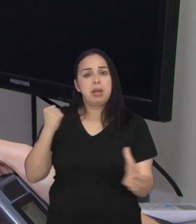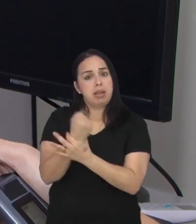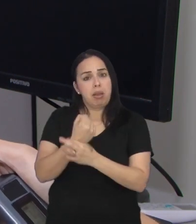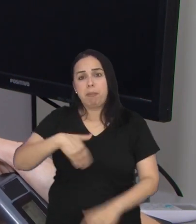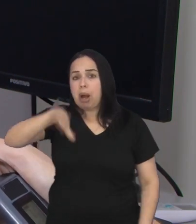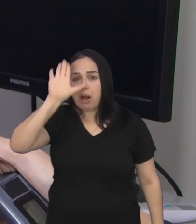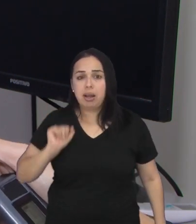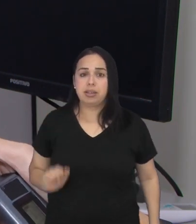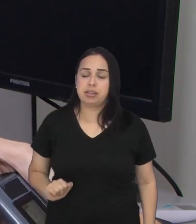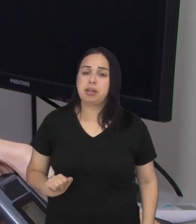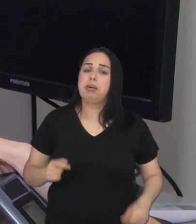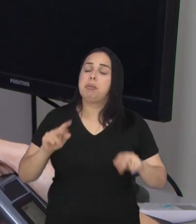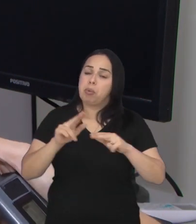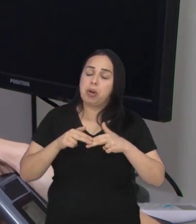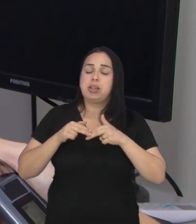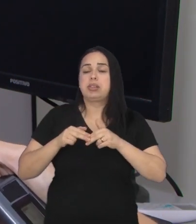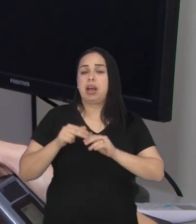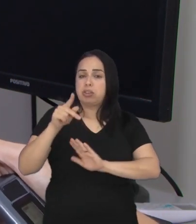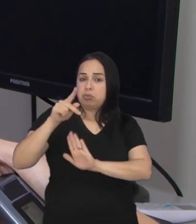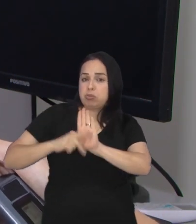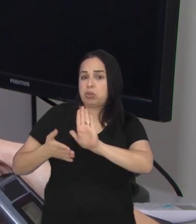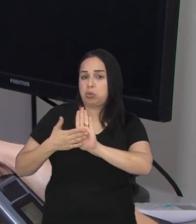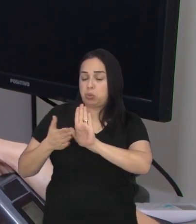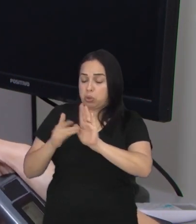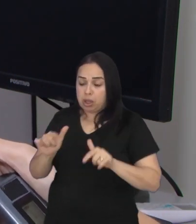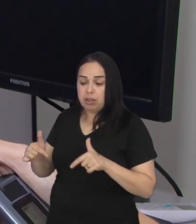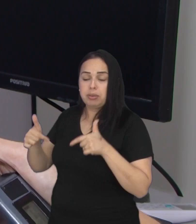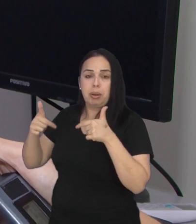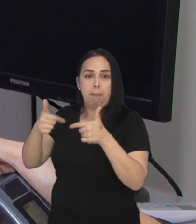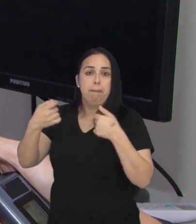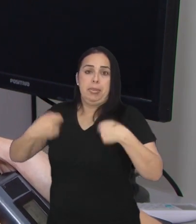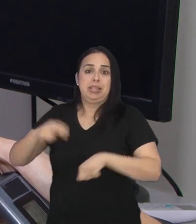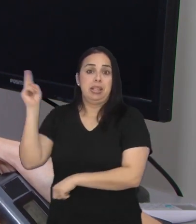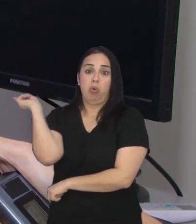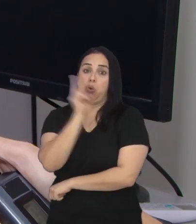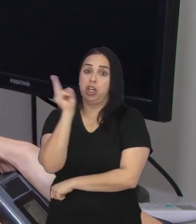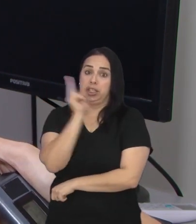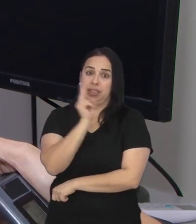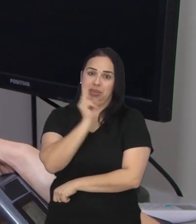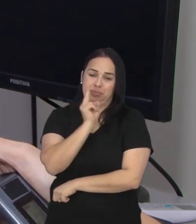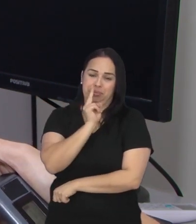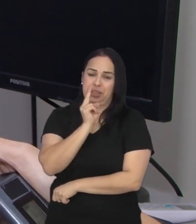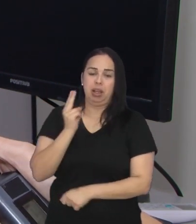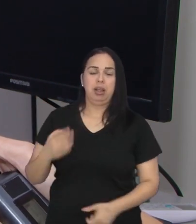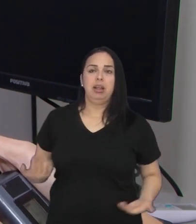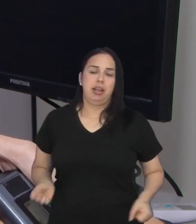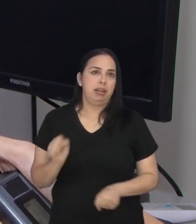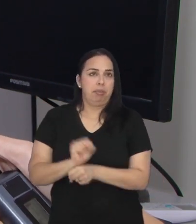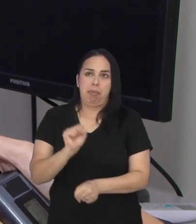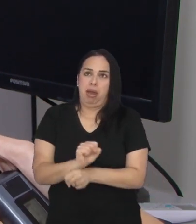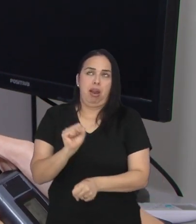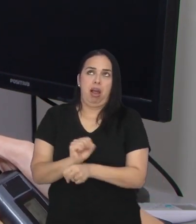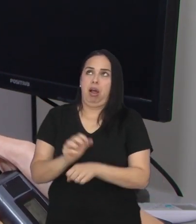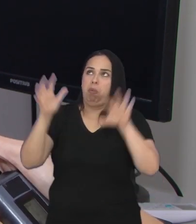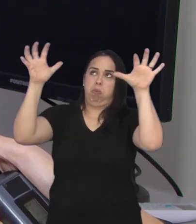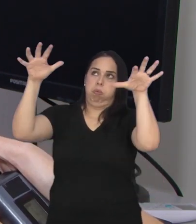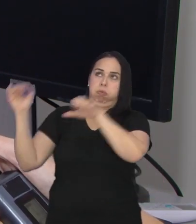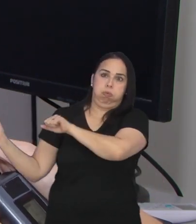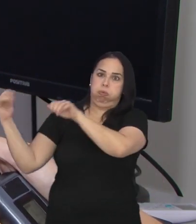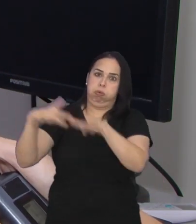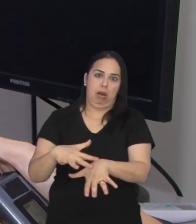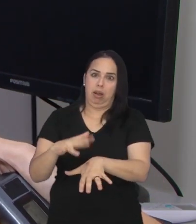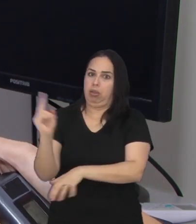Se ocorrer uma injúria, uma calúnia, uma difamação, vai absorver o crime de bullying. Agora, o cyberbullying,